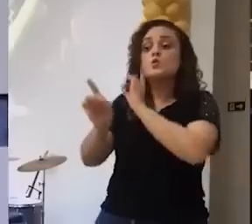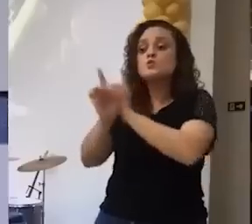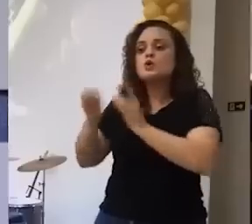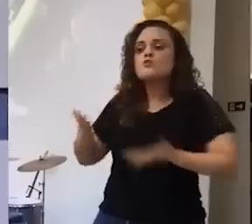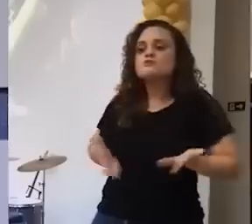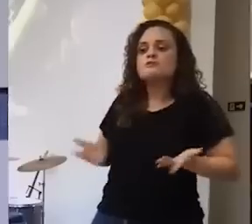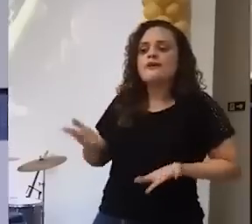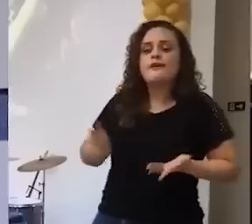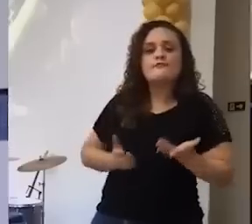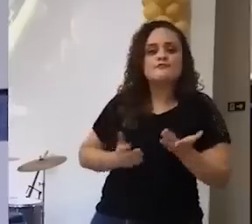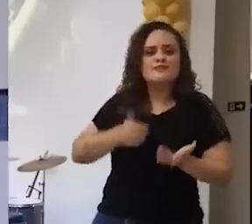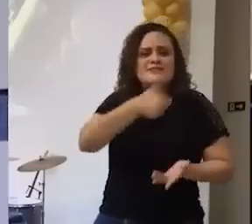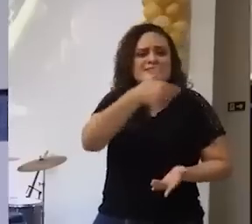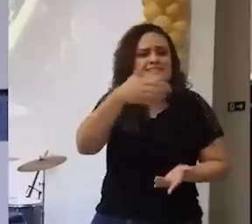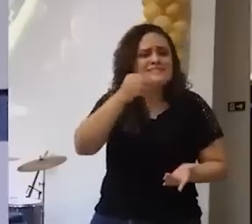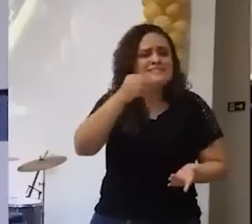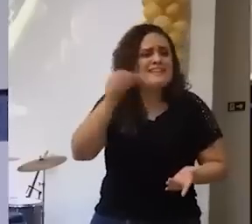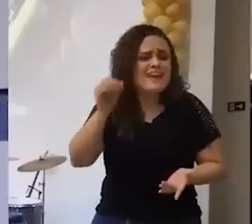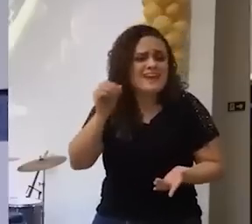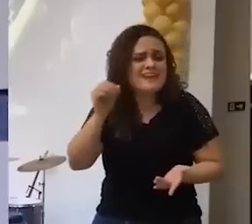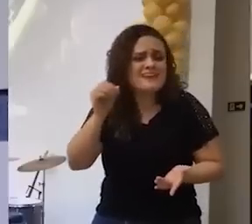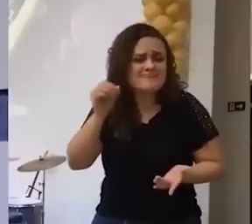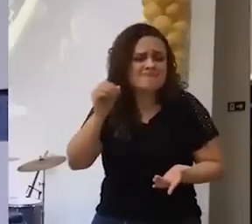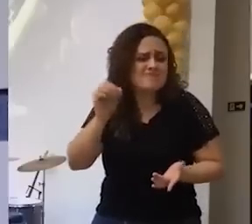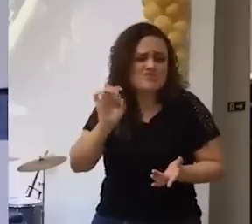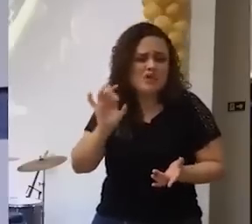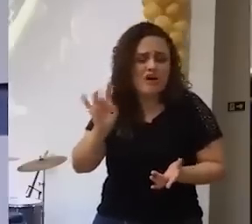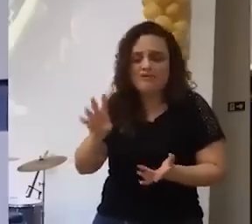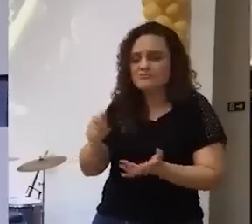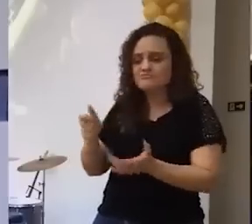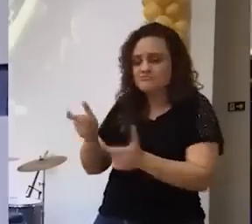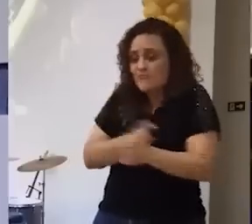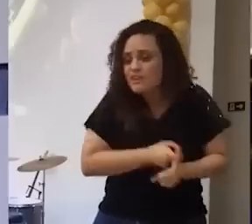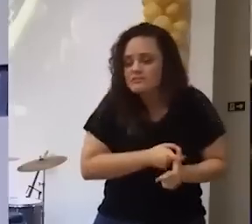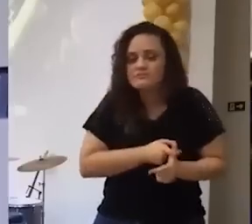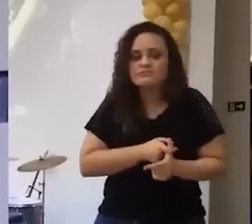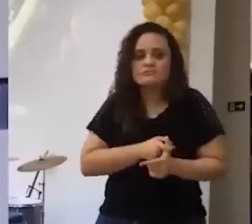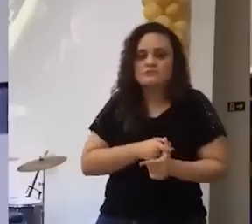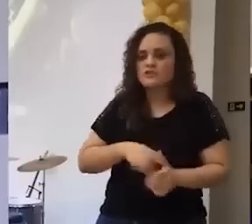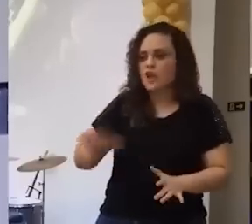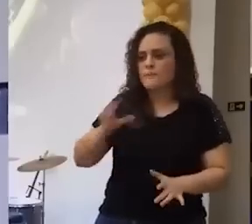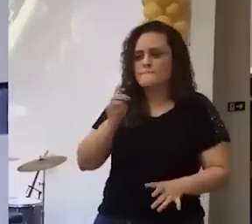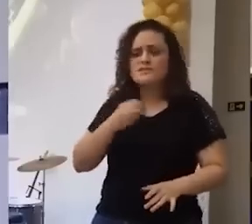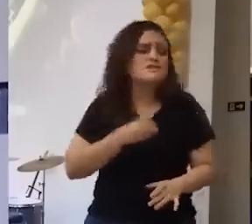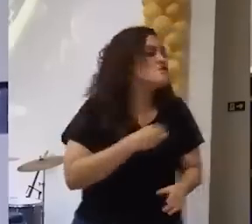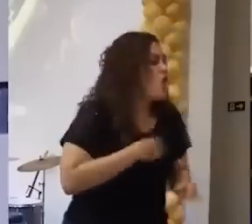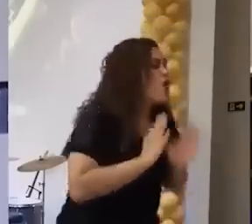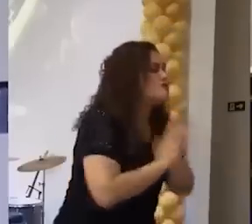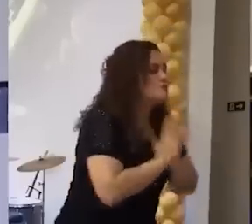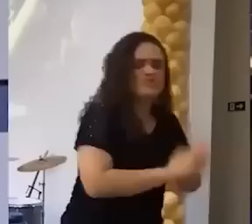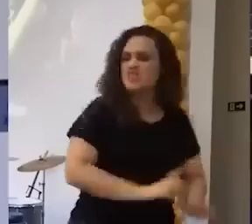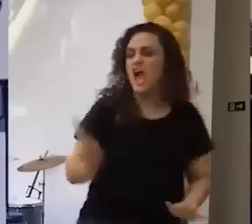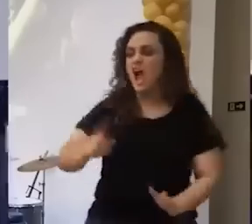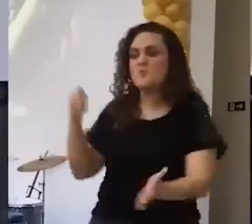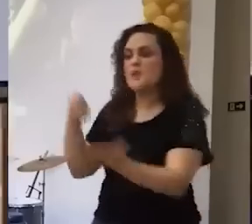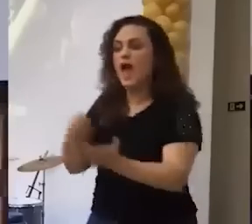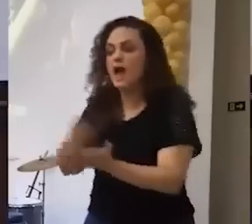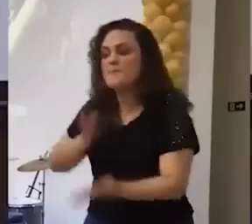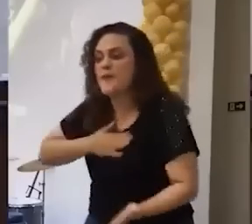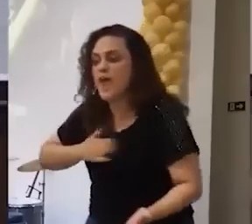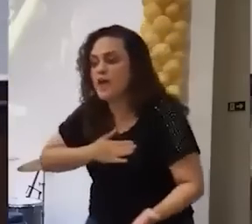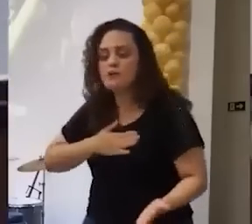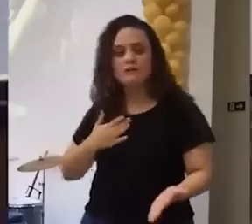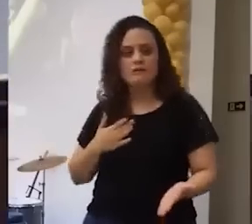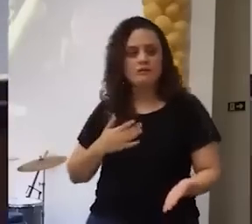com o que lhe pagar, pediu misericórdia: se eu não tenho misericórdia, não pago o que você me deve. O rei ficou sabendo disso, ficou